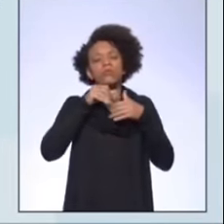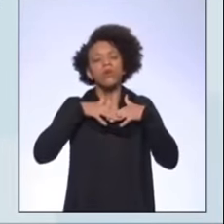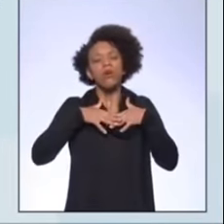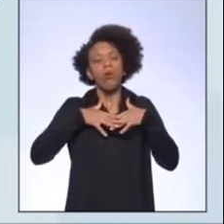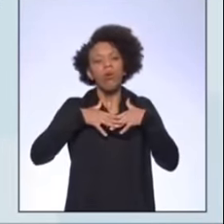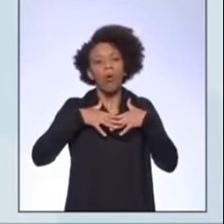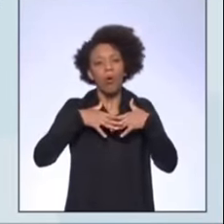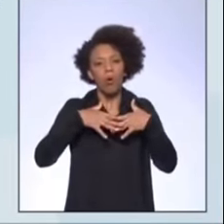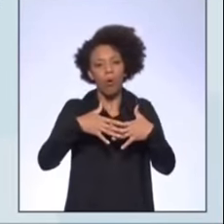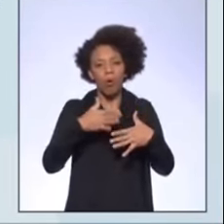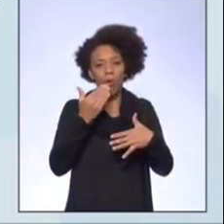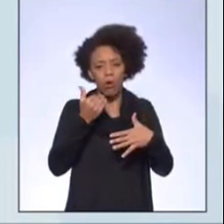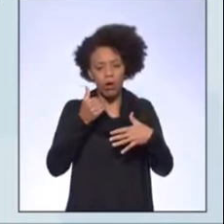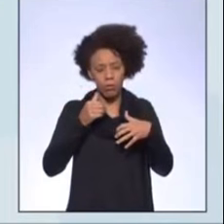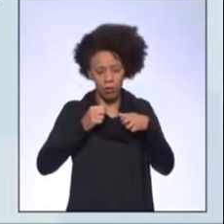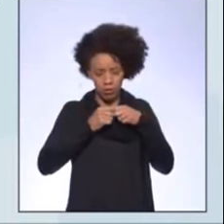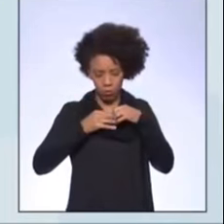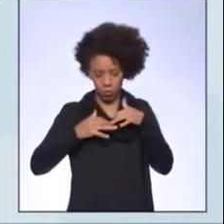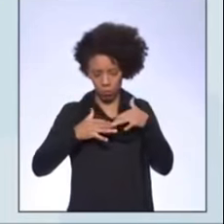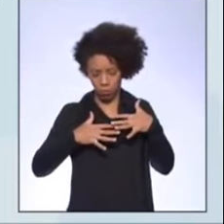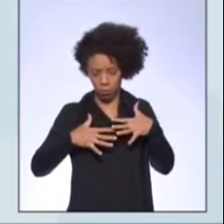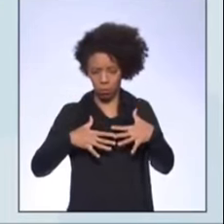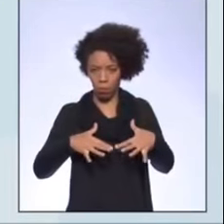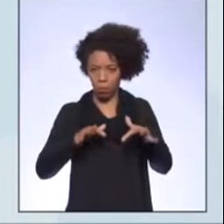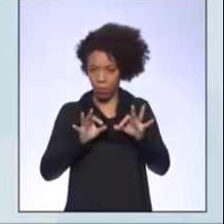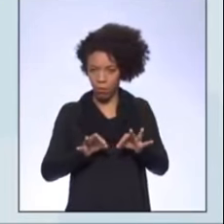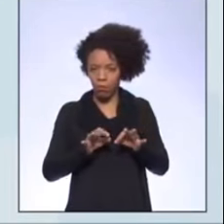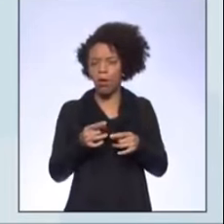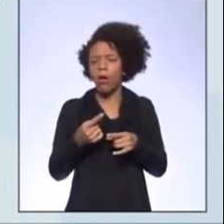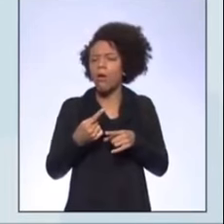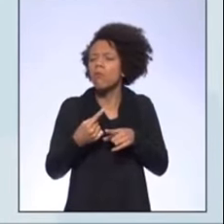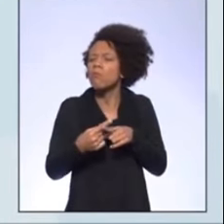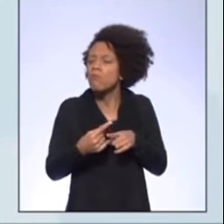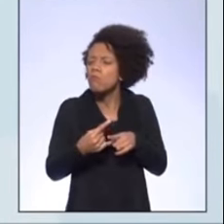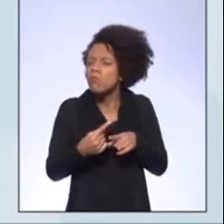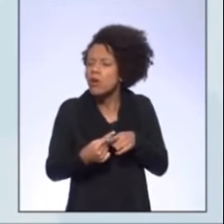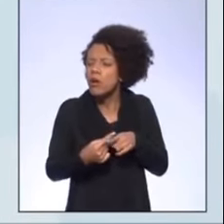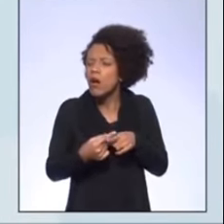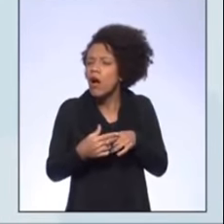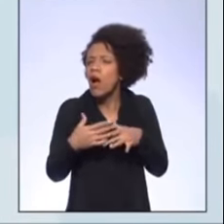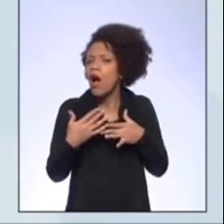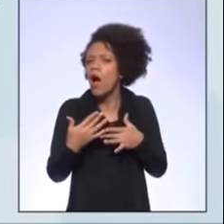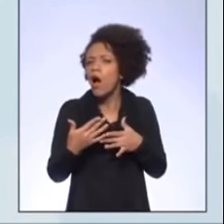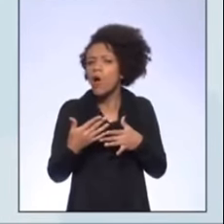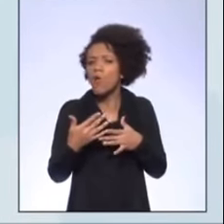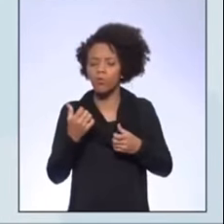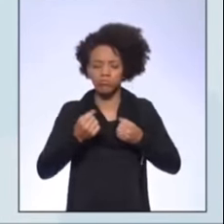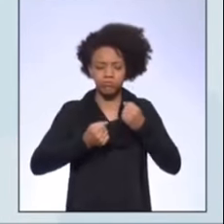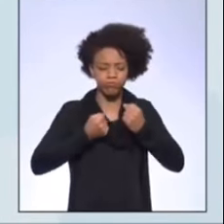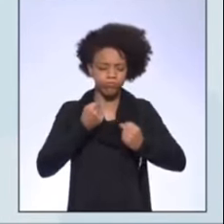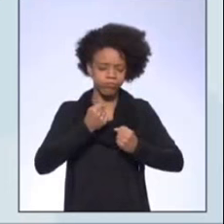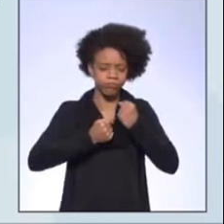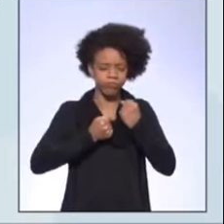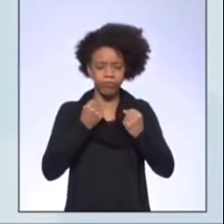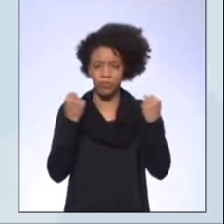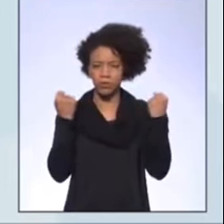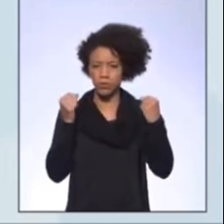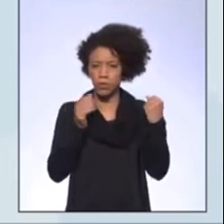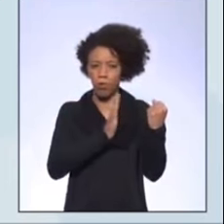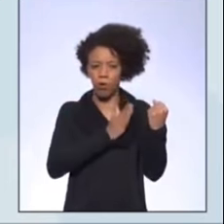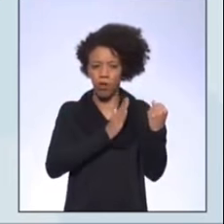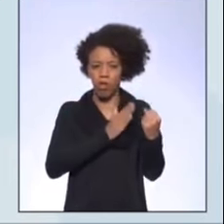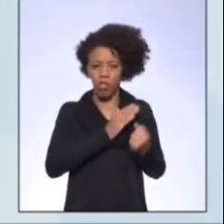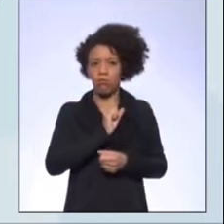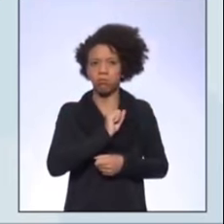para cada célula do corpo. Por que, quando fazemos atividades físicas, normalmente o coração acelera